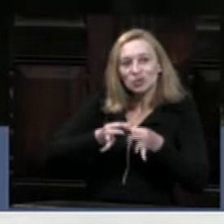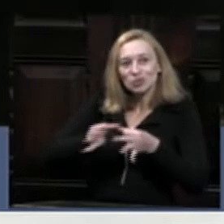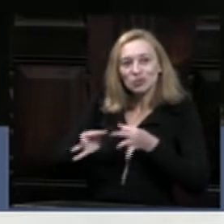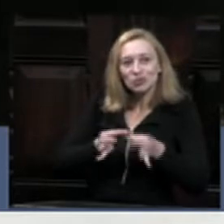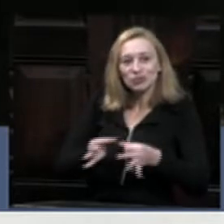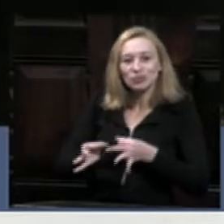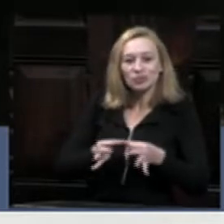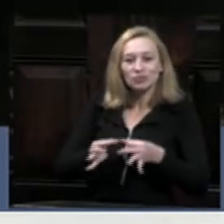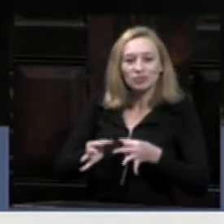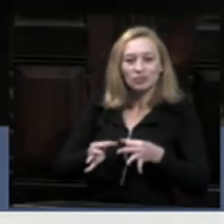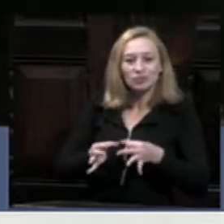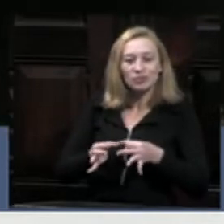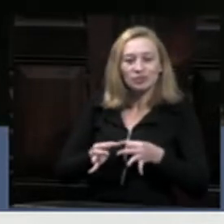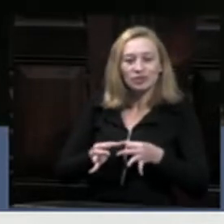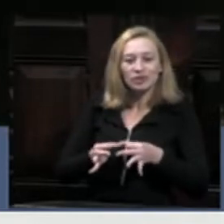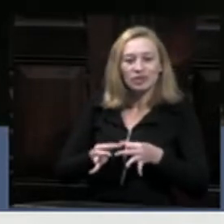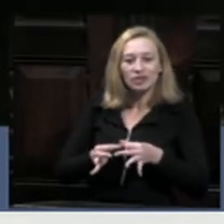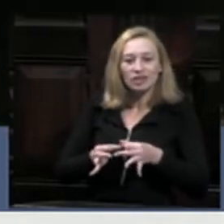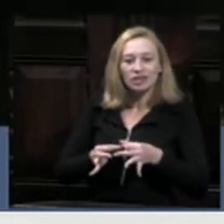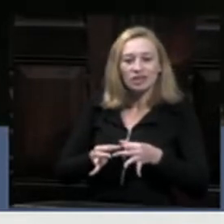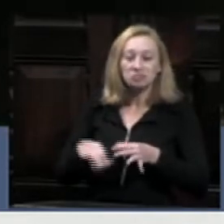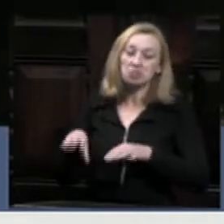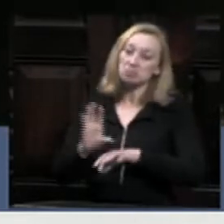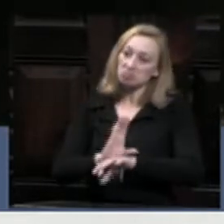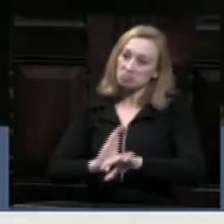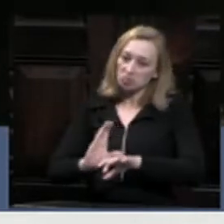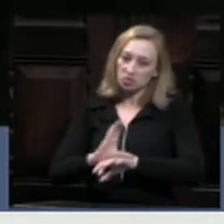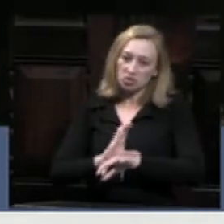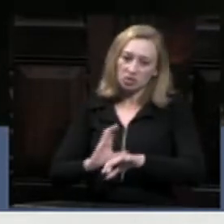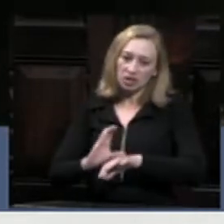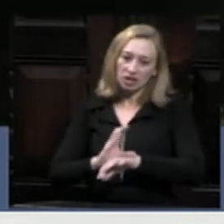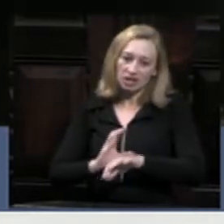Projeto de constitucionalidade